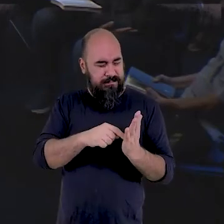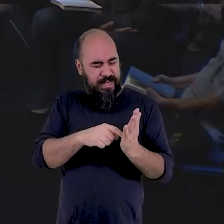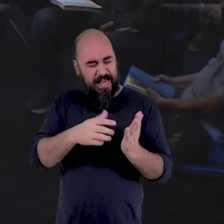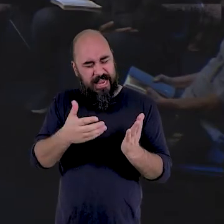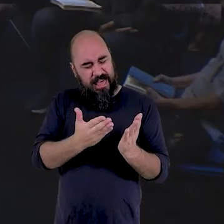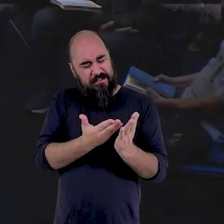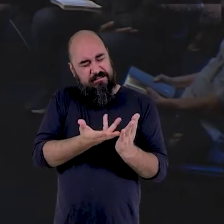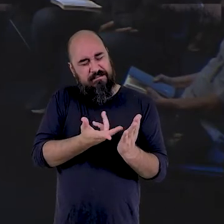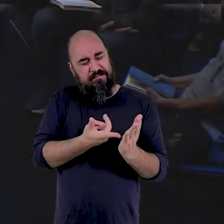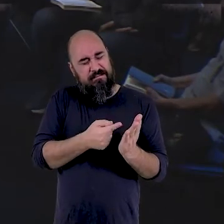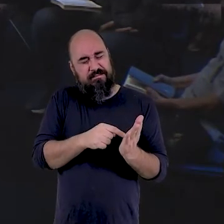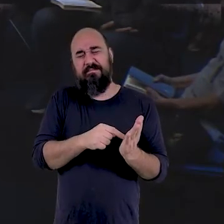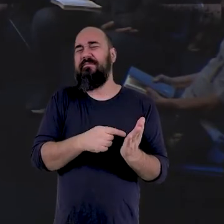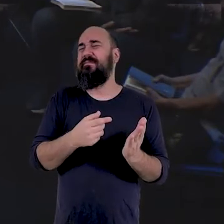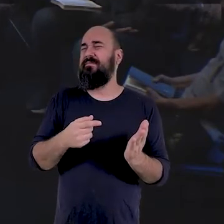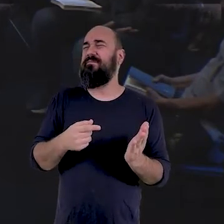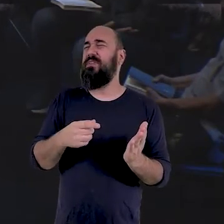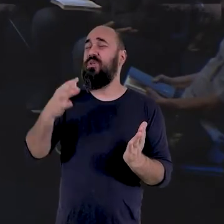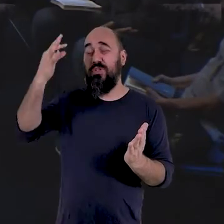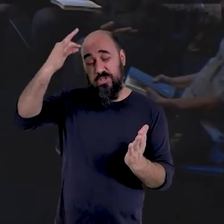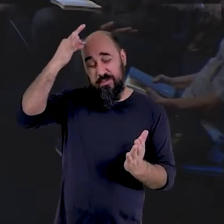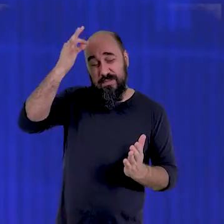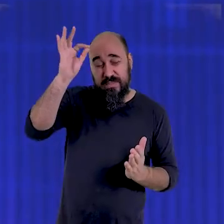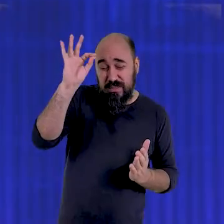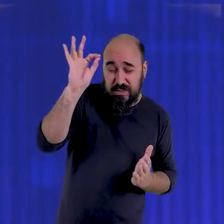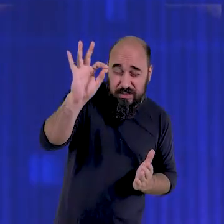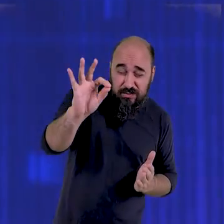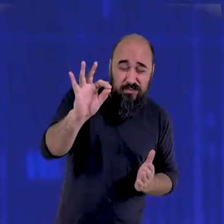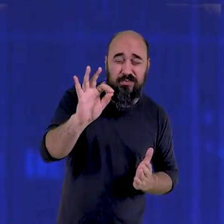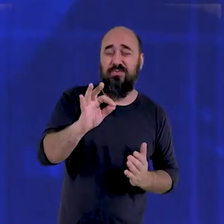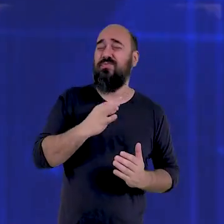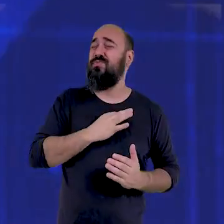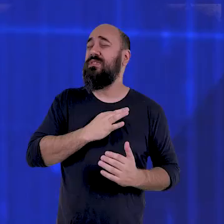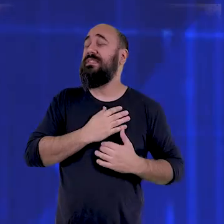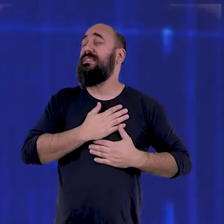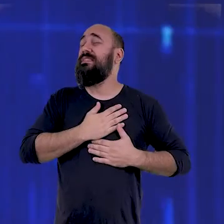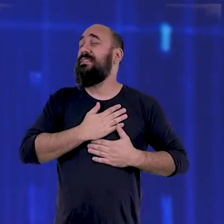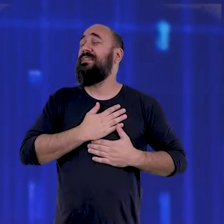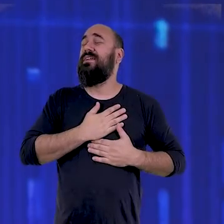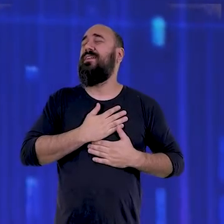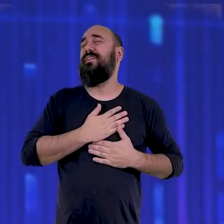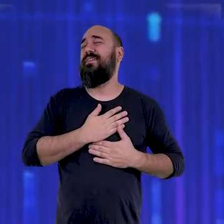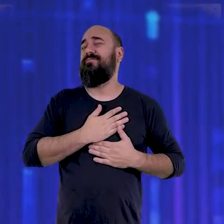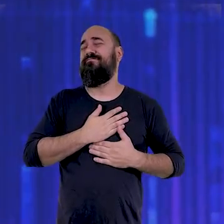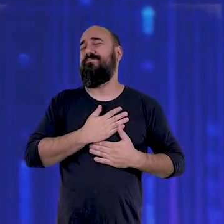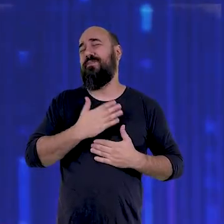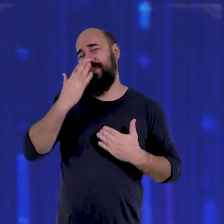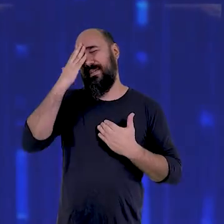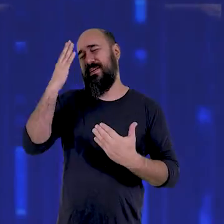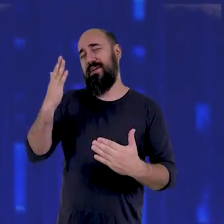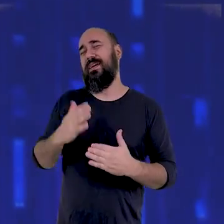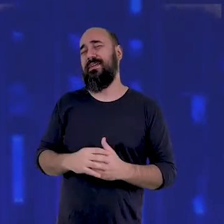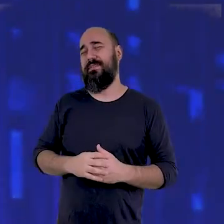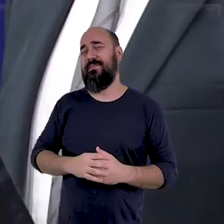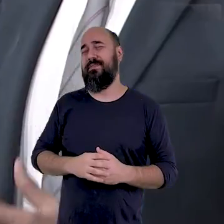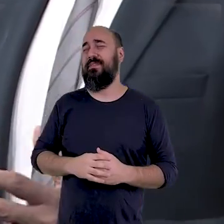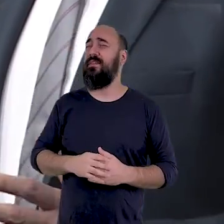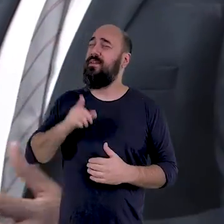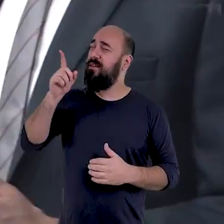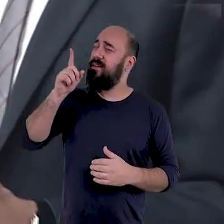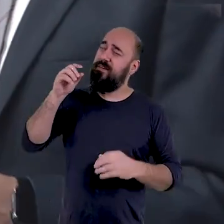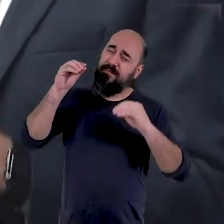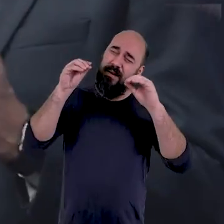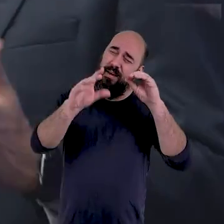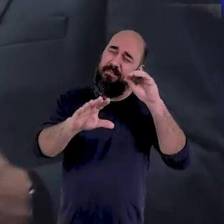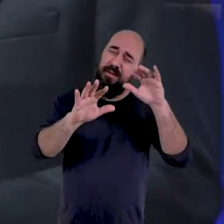palavra, porque Teu Espírito está agora tocando em corações e em vidas de pessoas que estão se rendendo. Pai,